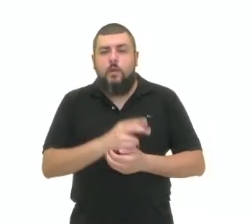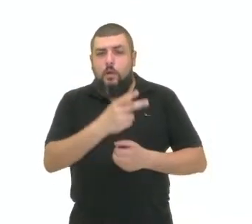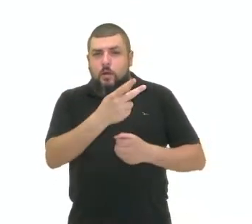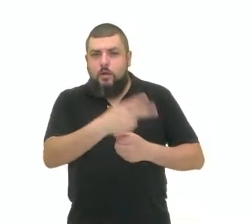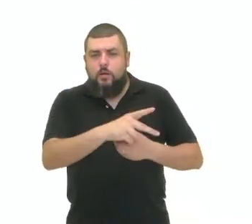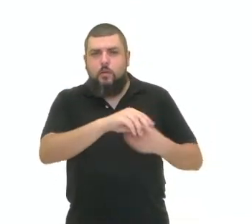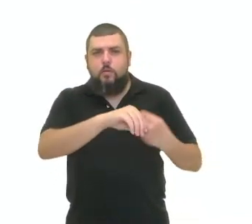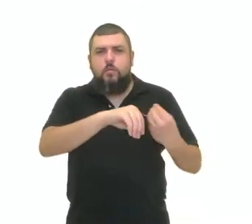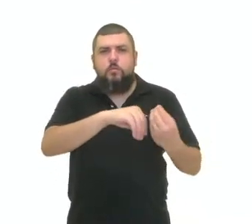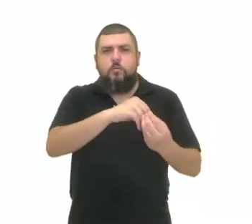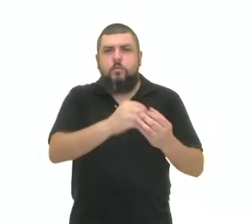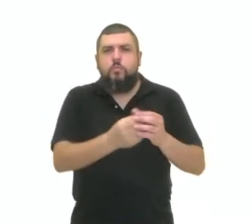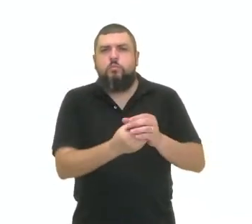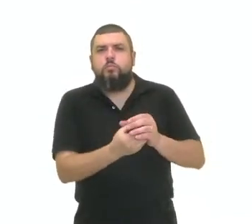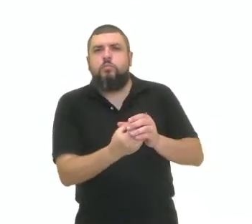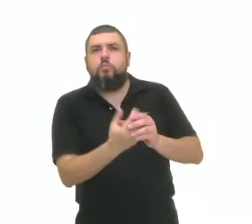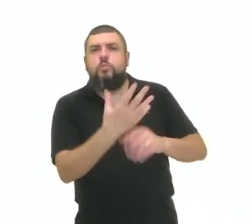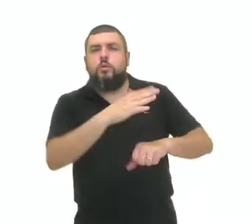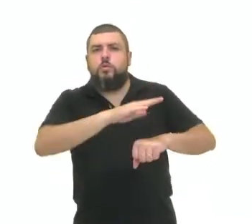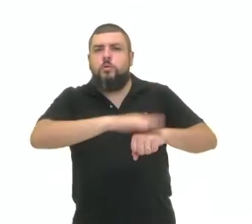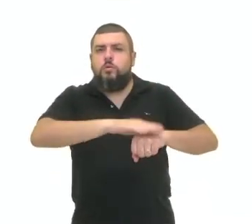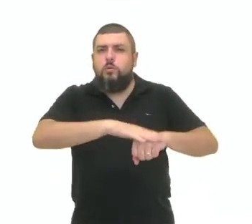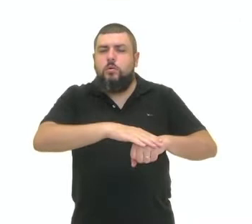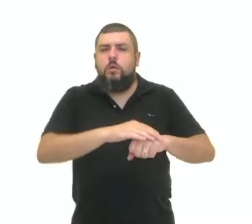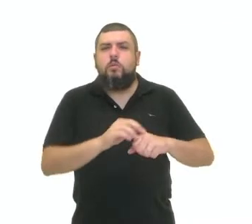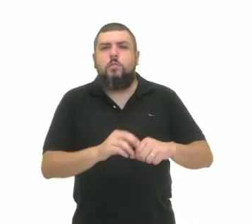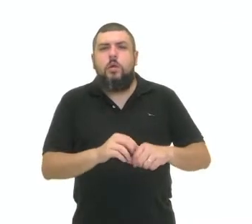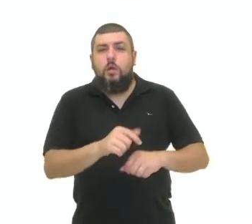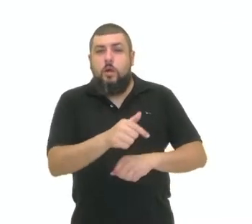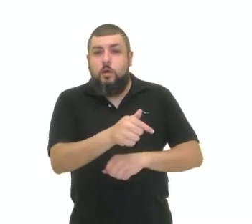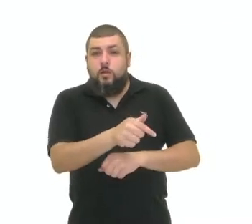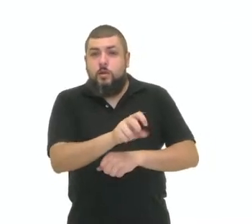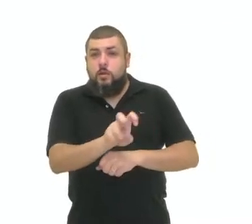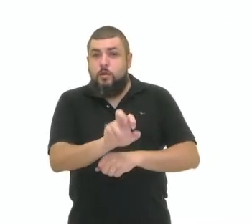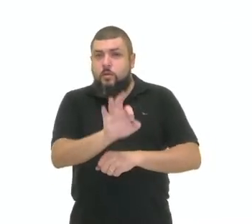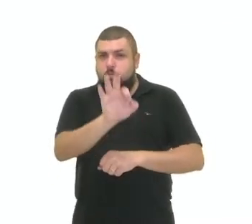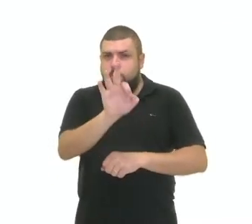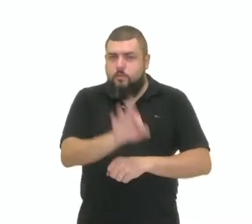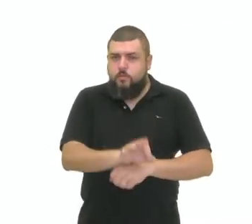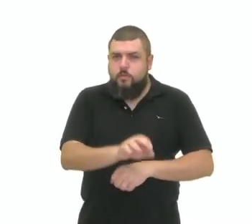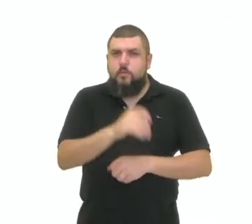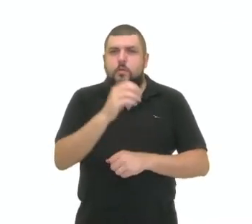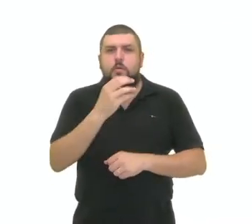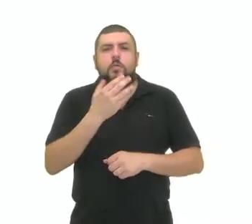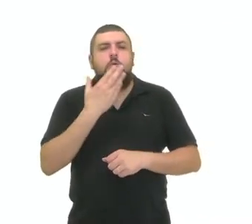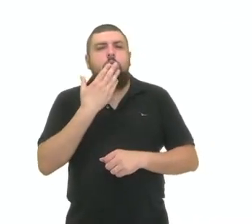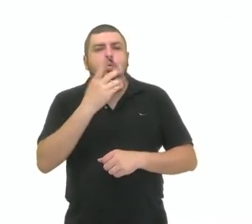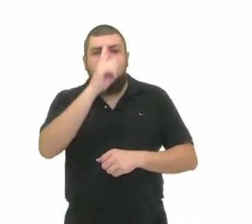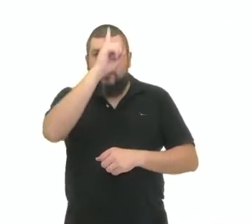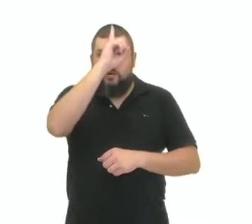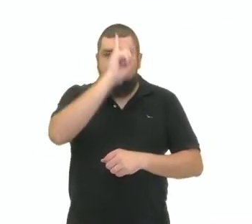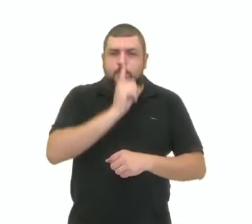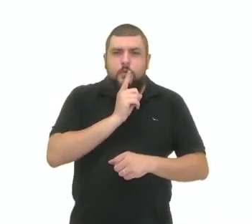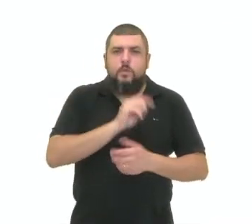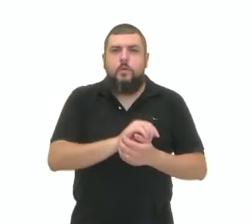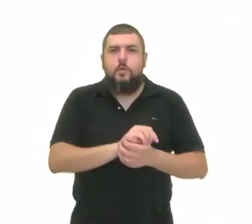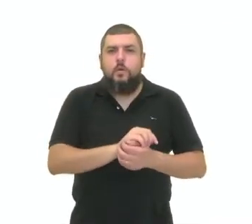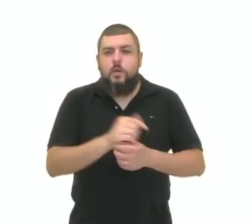em F2, ele obteve 75% das plantas com sementes amarelas